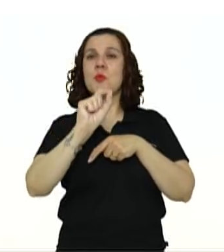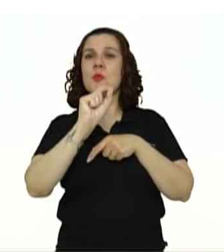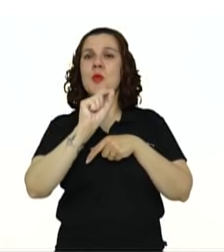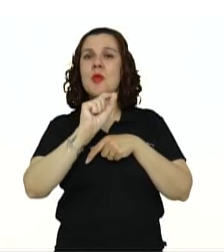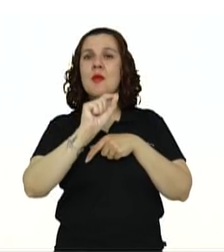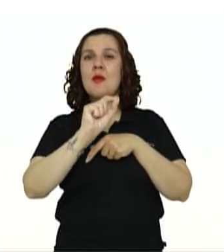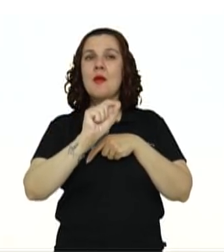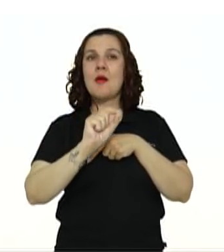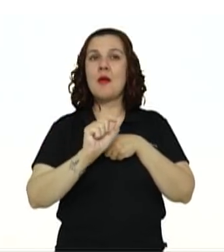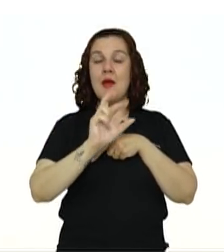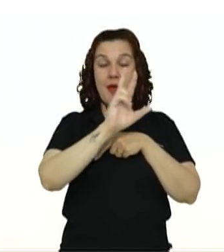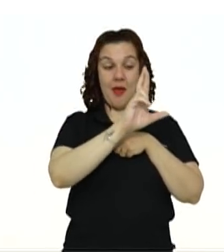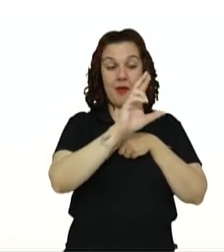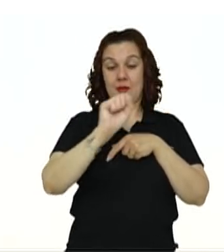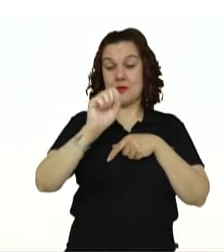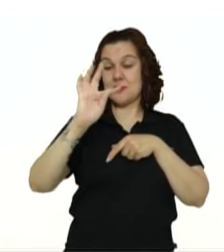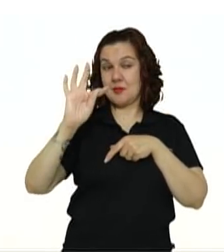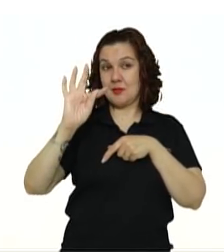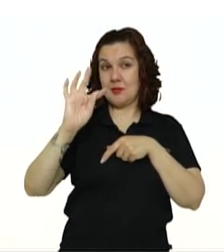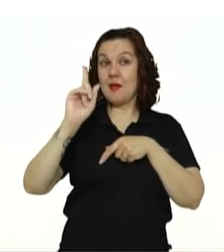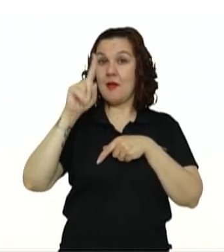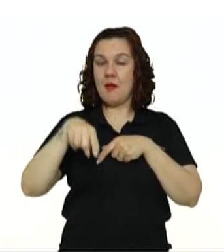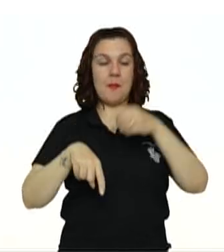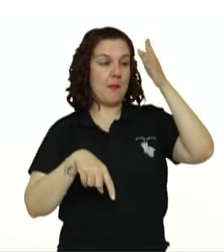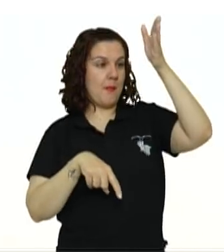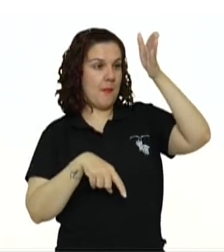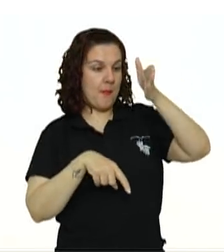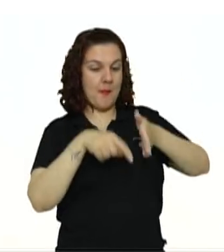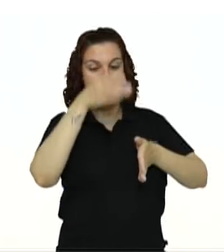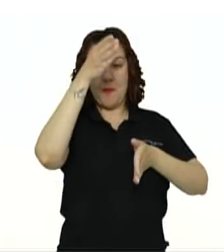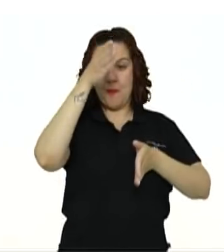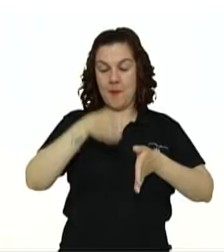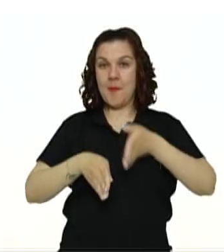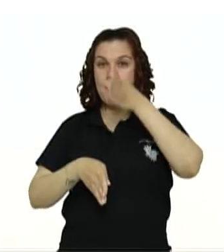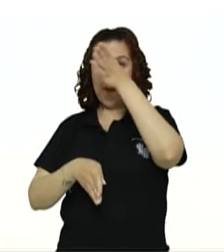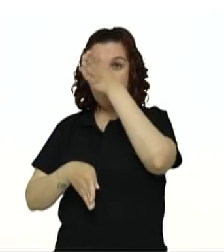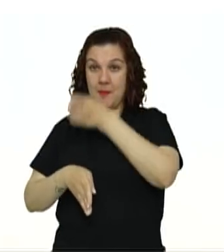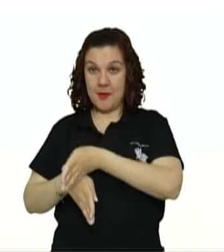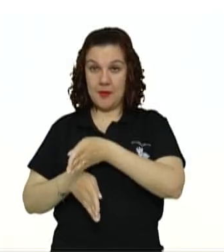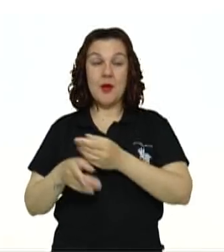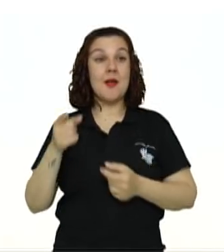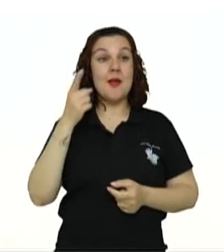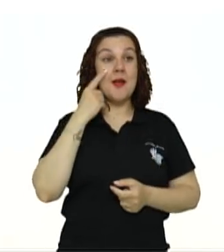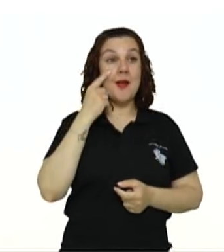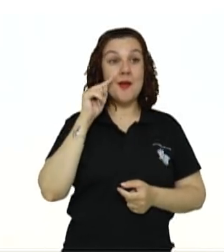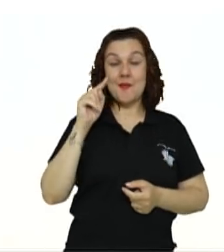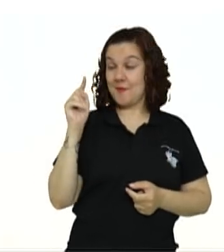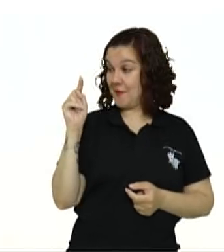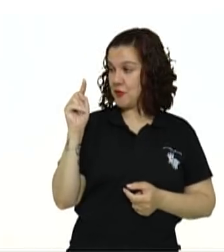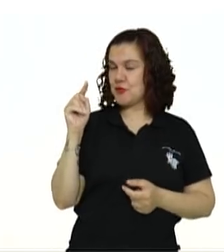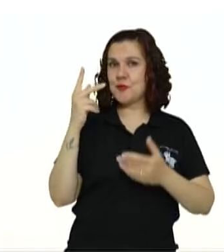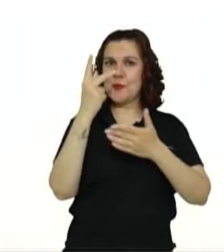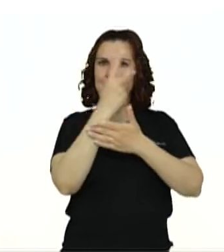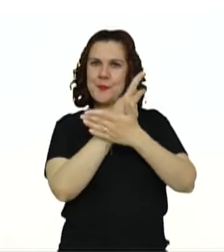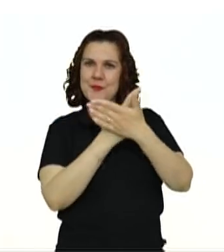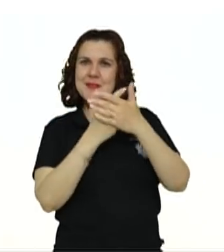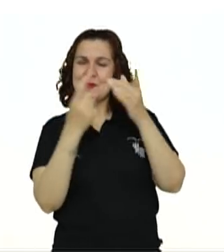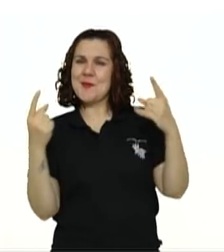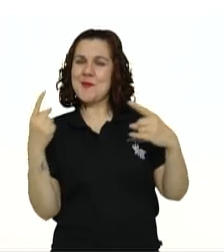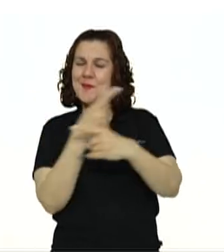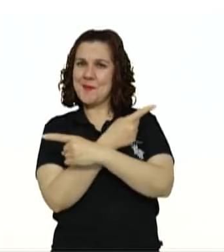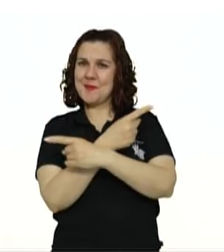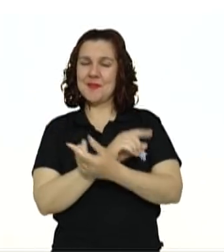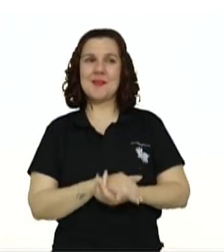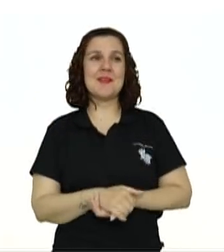as retas R, S e T são paralelas entre si. E veja aqui que eu tenho um desenho um pouquinho